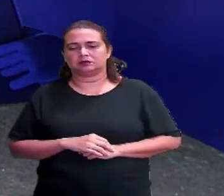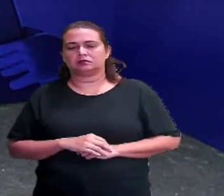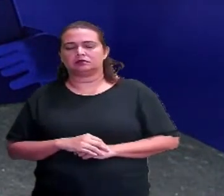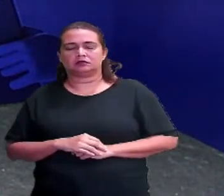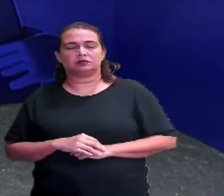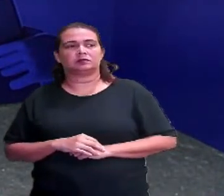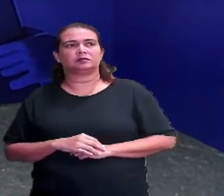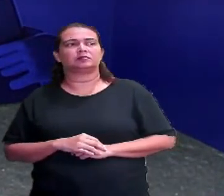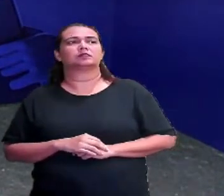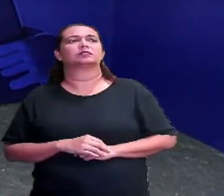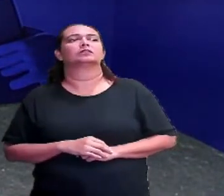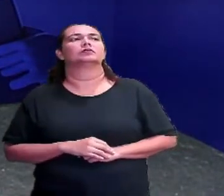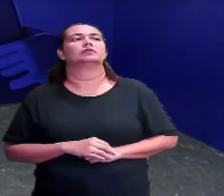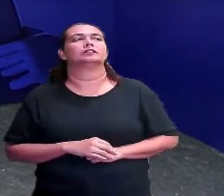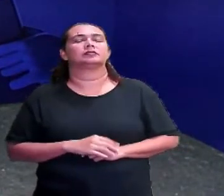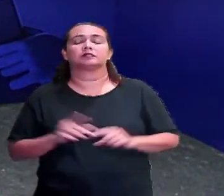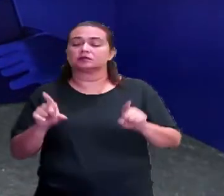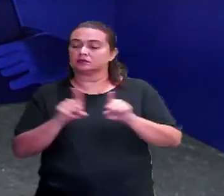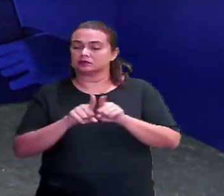sendo velada. Então,